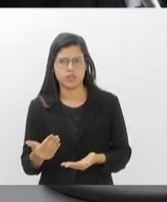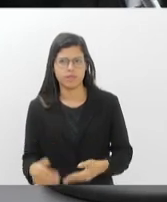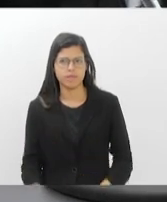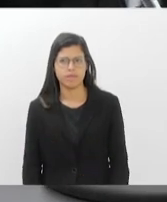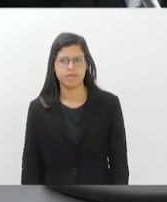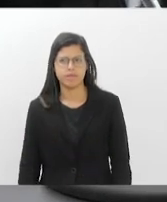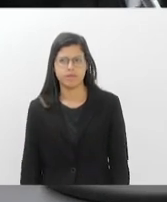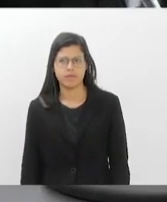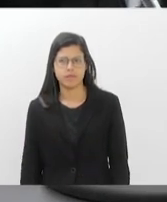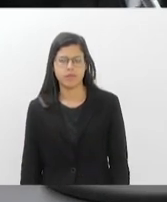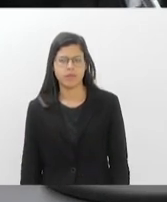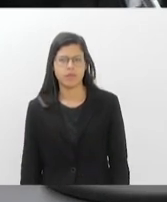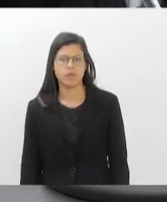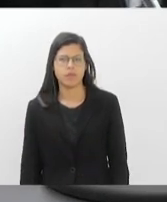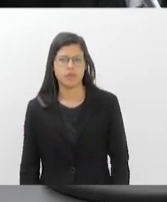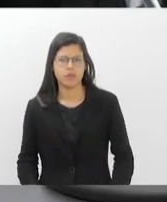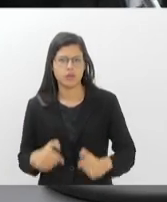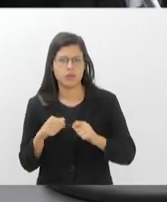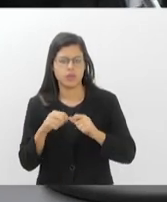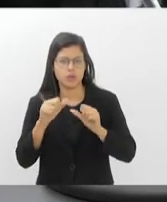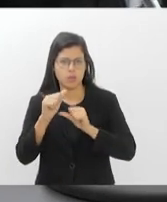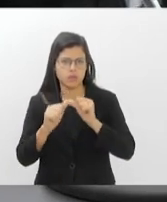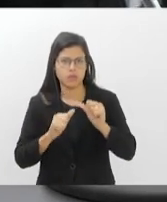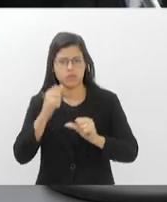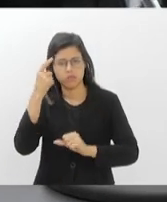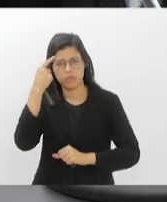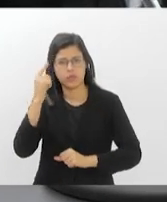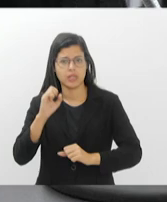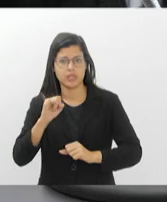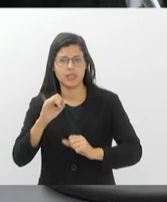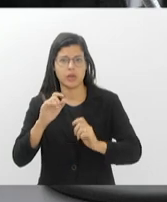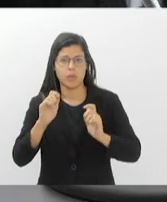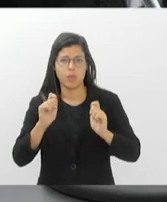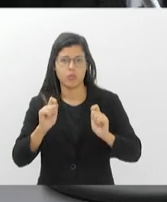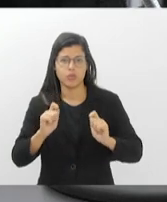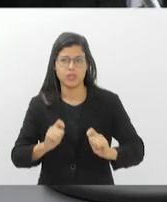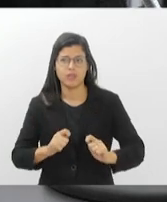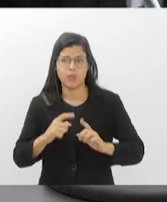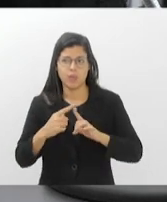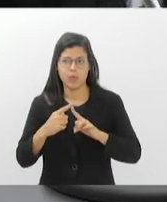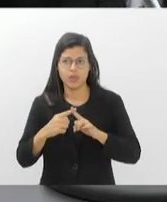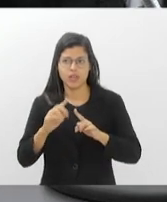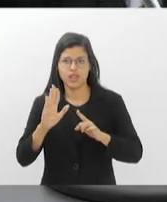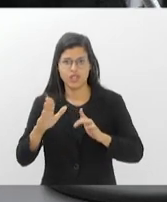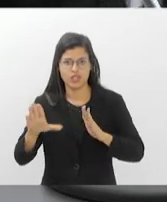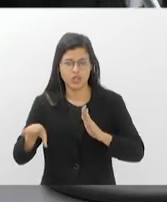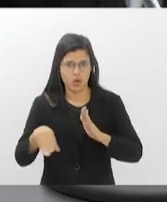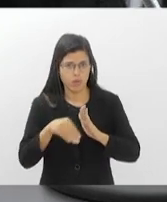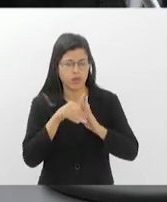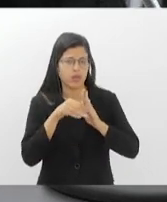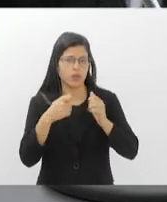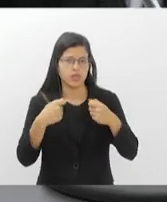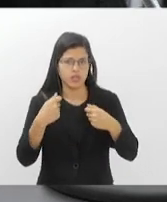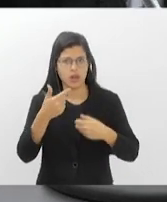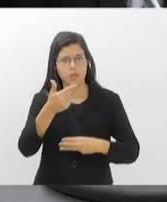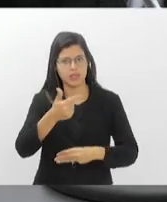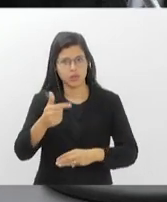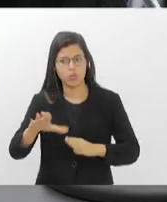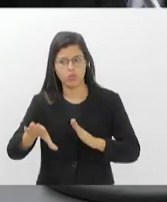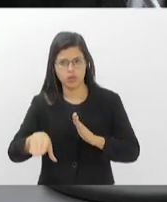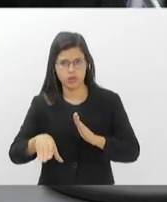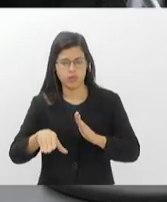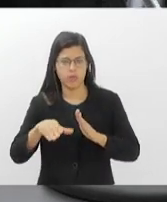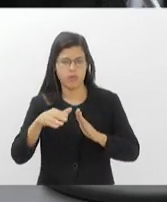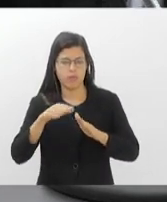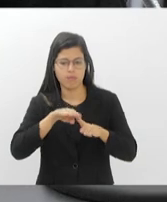a gente possa fazer alguma modificação, mas eu não sei se seria possível, porque ele já recebeu emenda, seria uma subemenda, então.